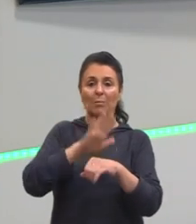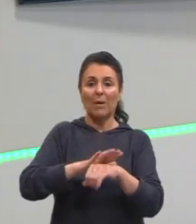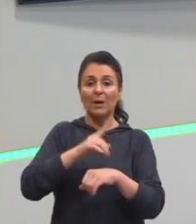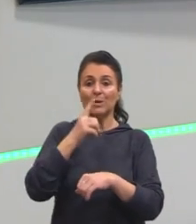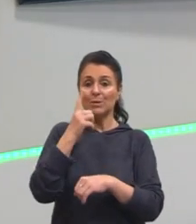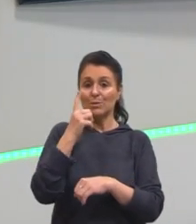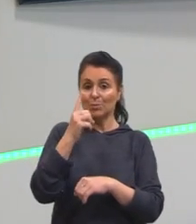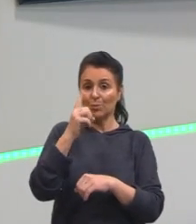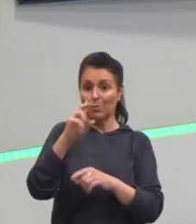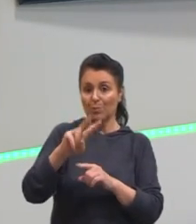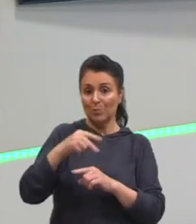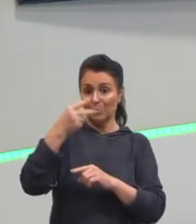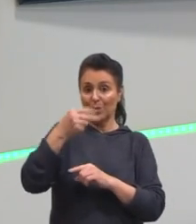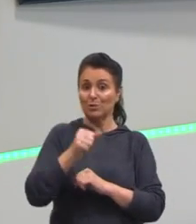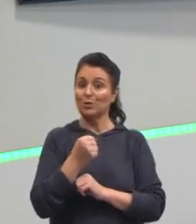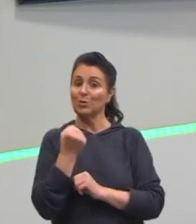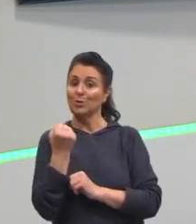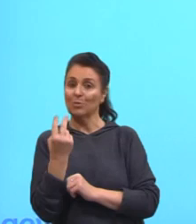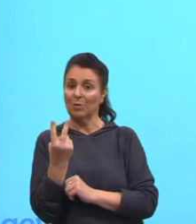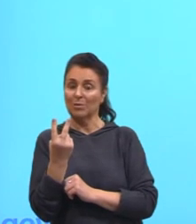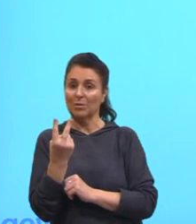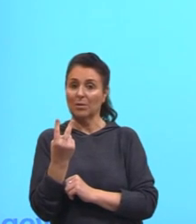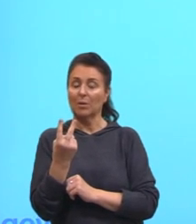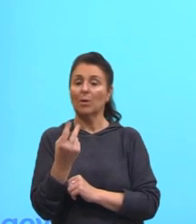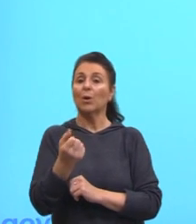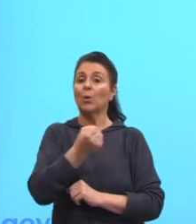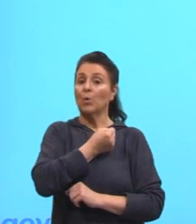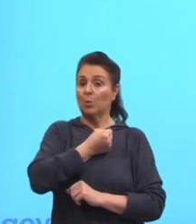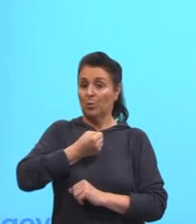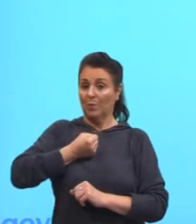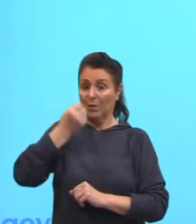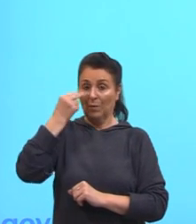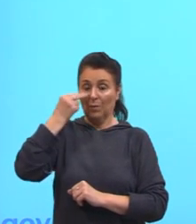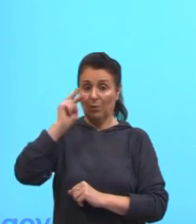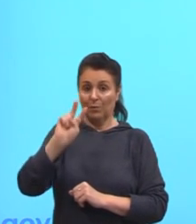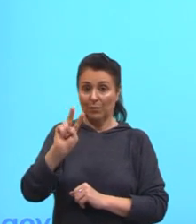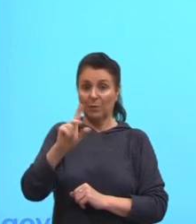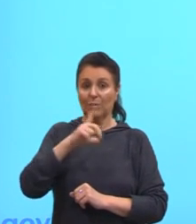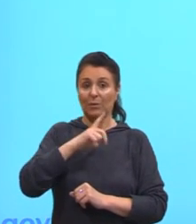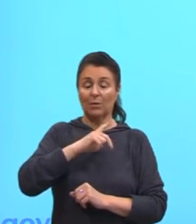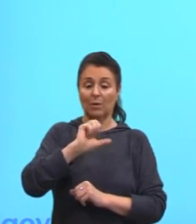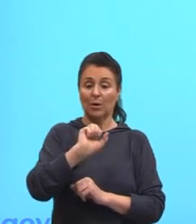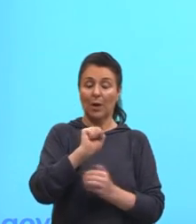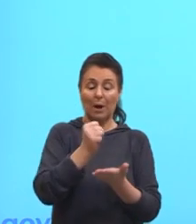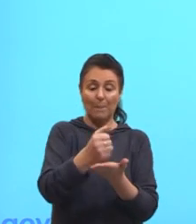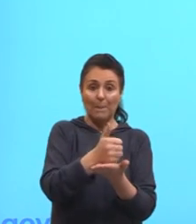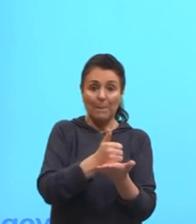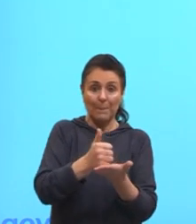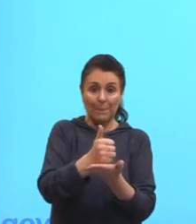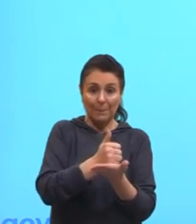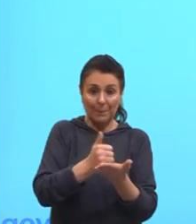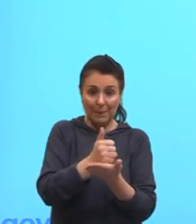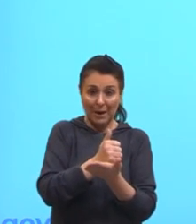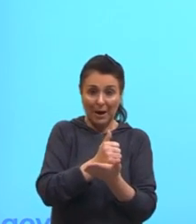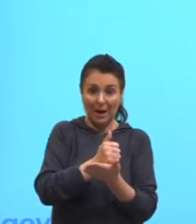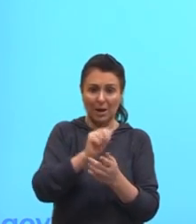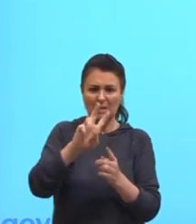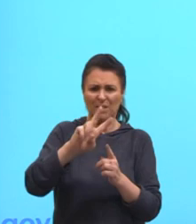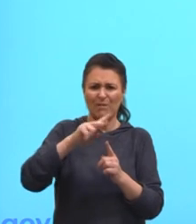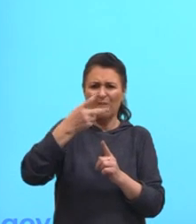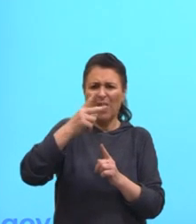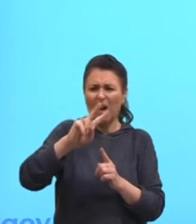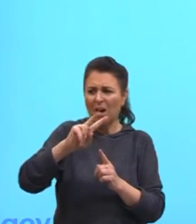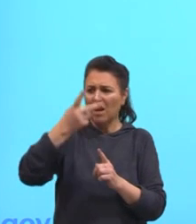um expoente 2 uma das propriedades que nós vimos é quando temos a base e nós temos ele várias